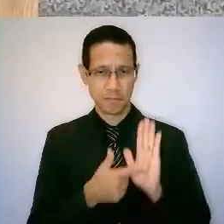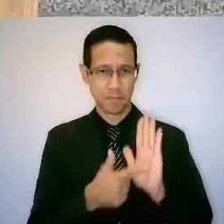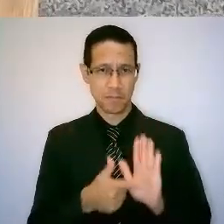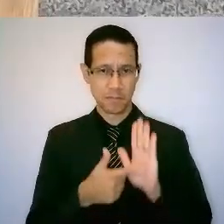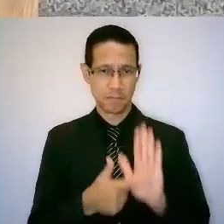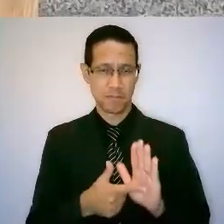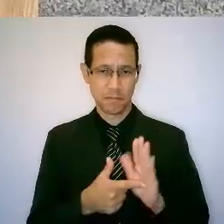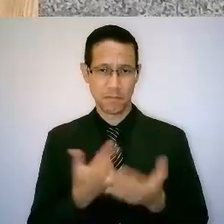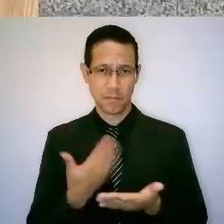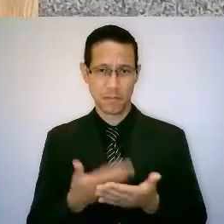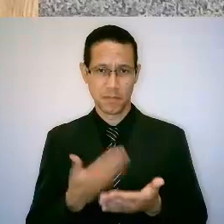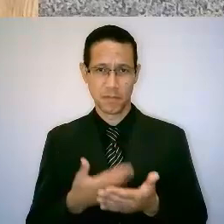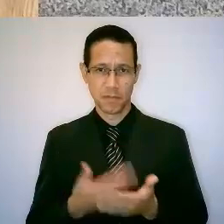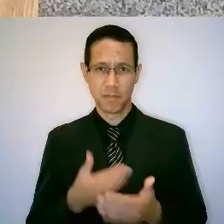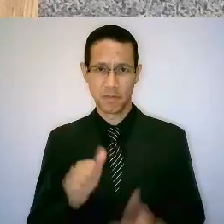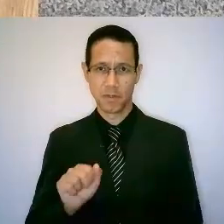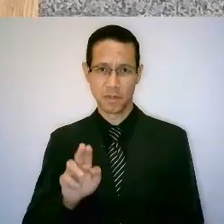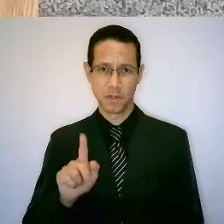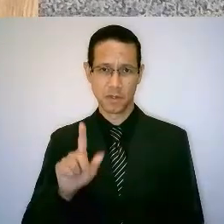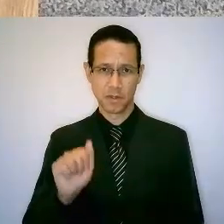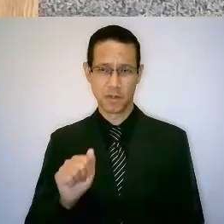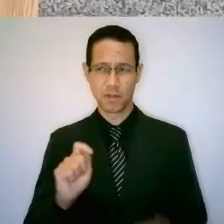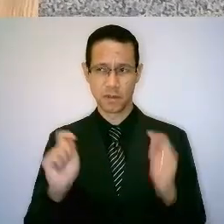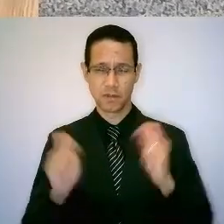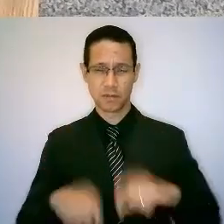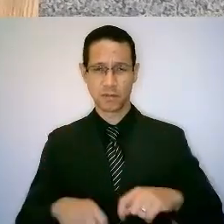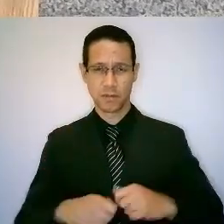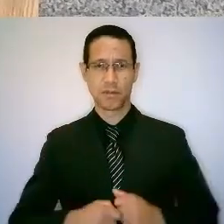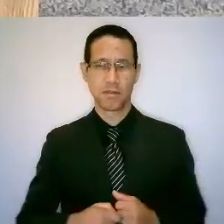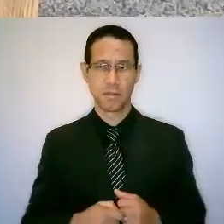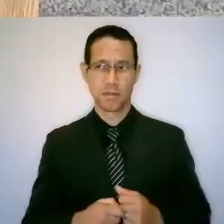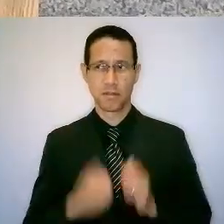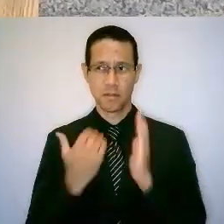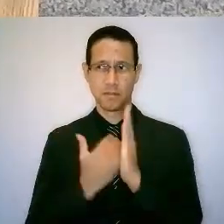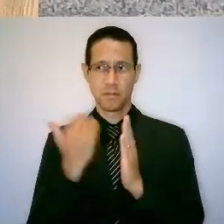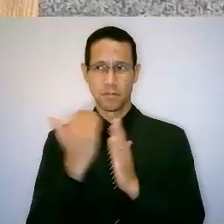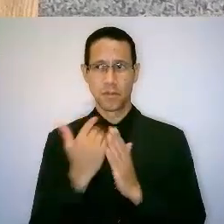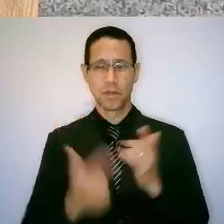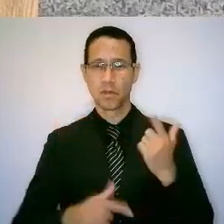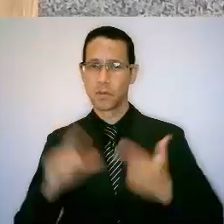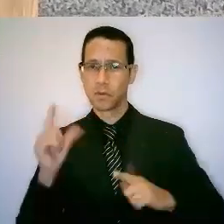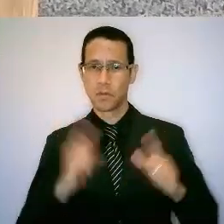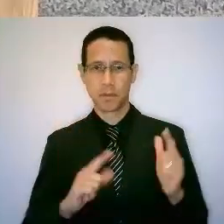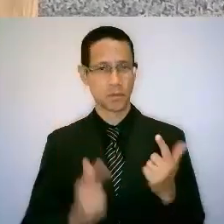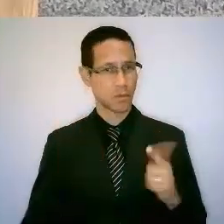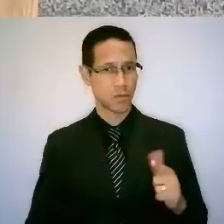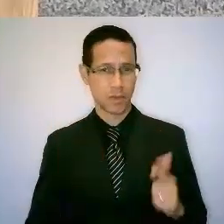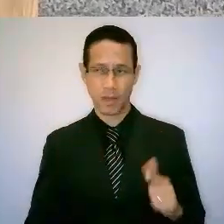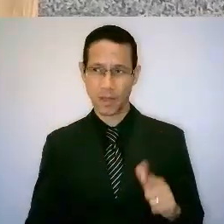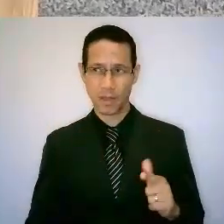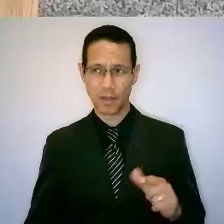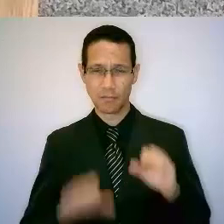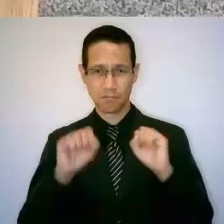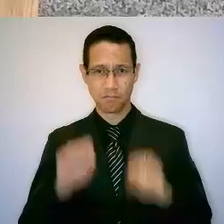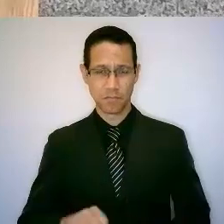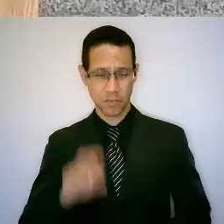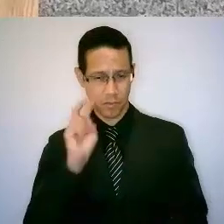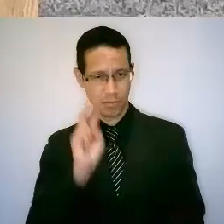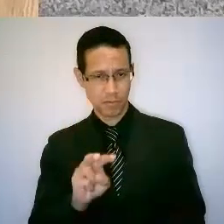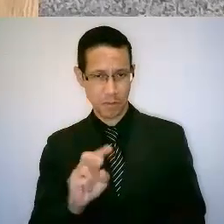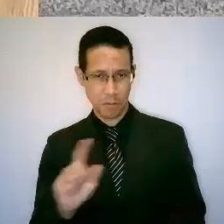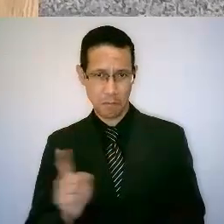aula para Além disso não há nada excelências as outras testemunhas não são testemunhas do fato são testemunhas por ouvi dizer